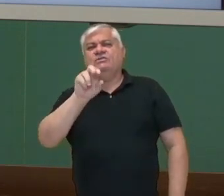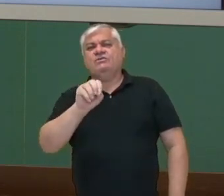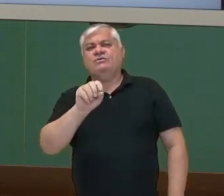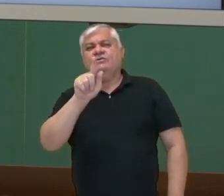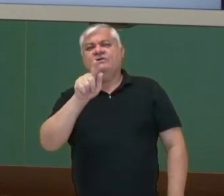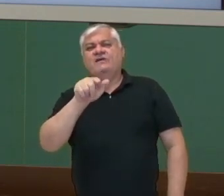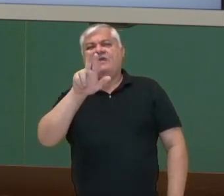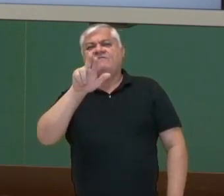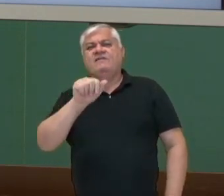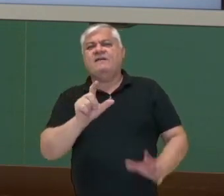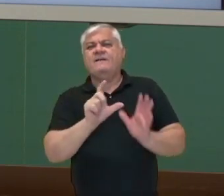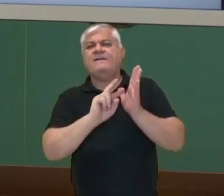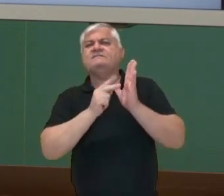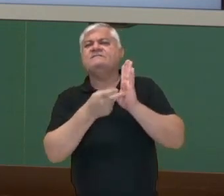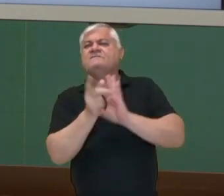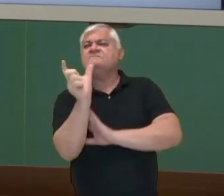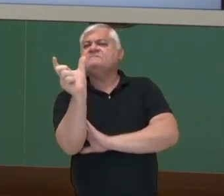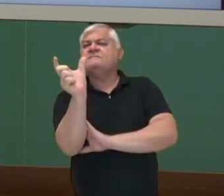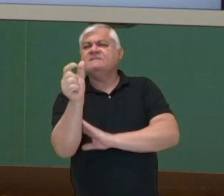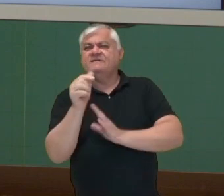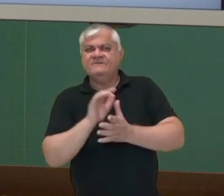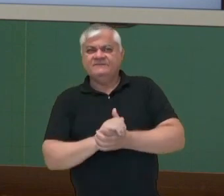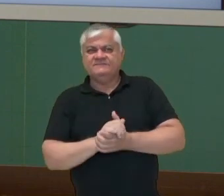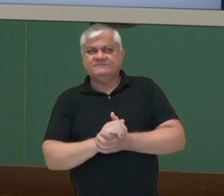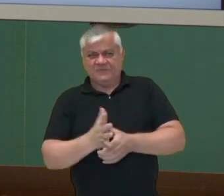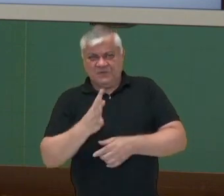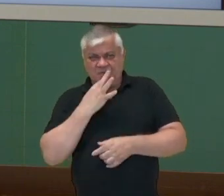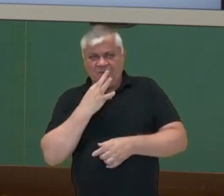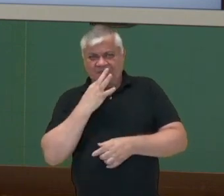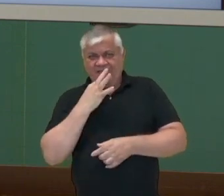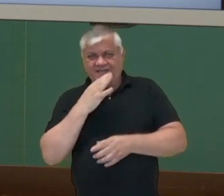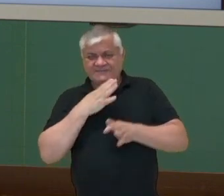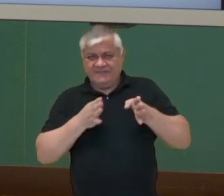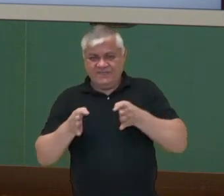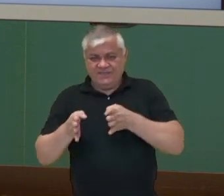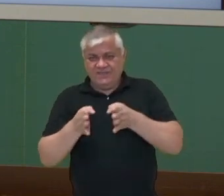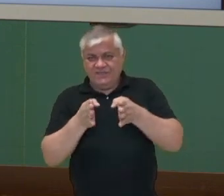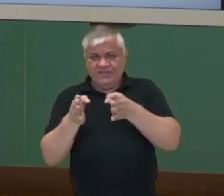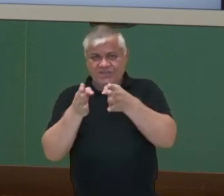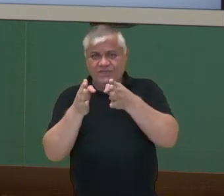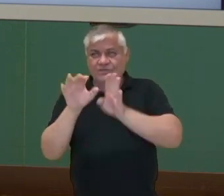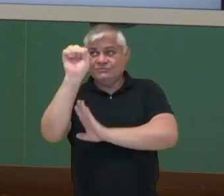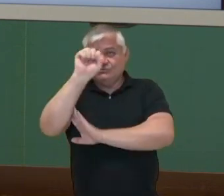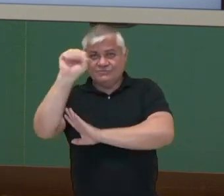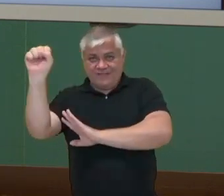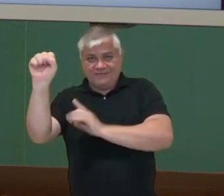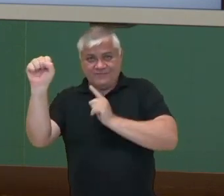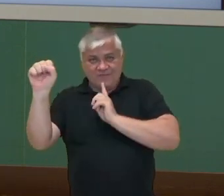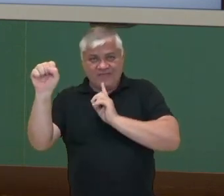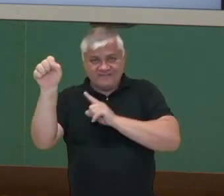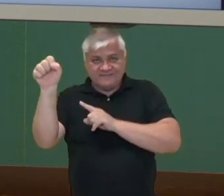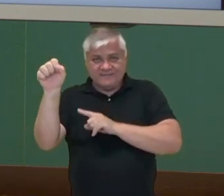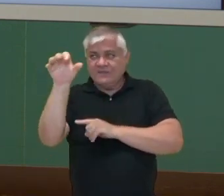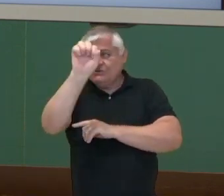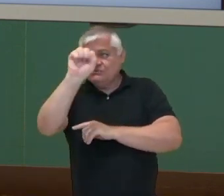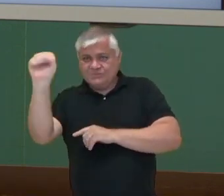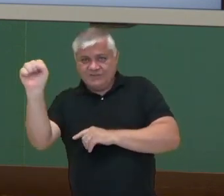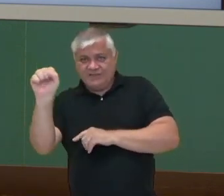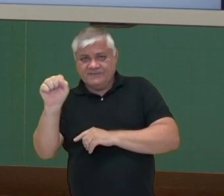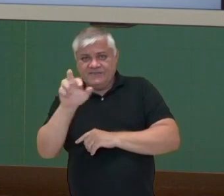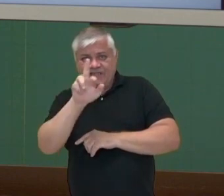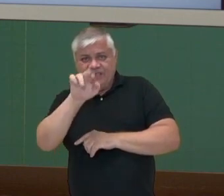ideia do significado? Também conhecem algum rio da região sudeste? Conseguem identificar? Se a